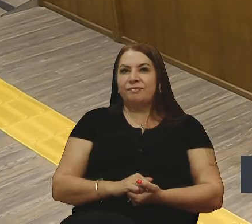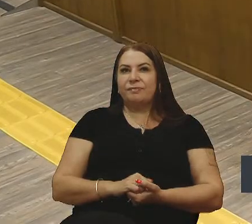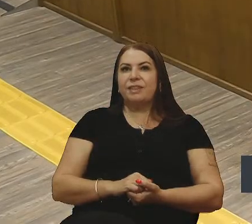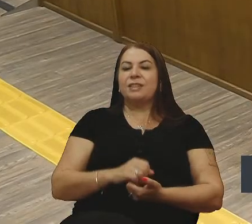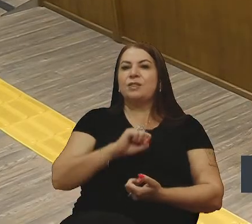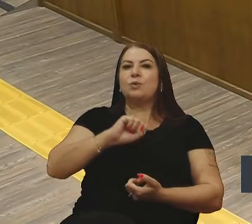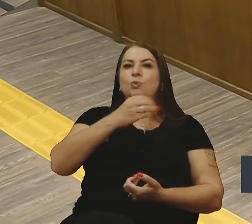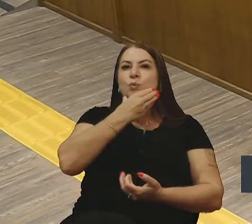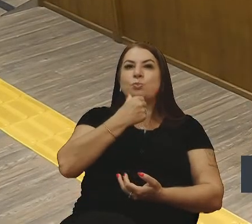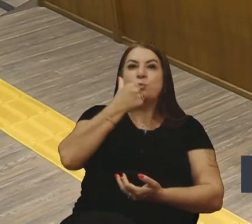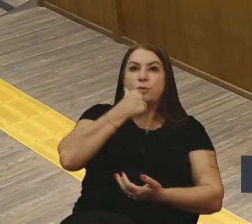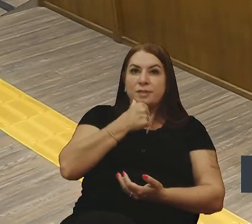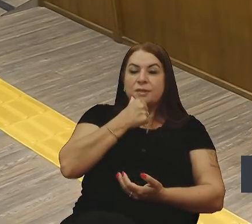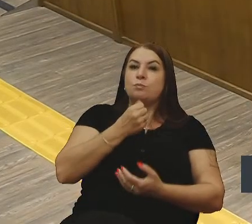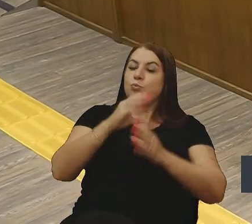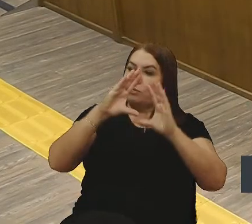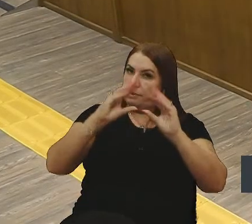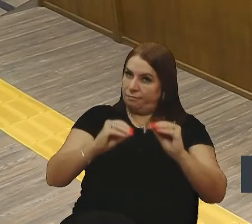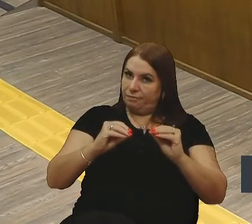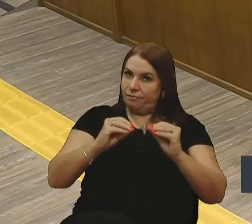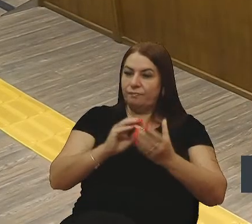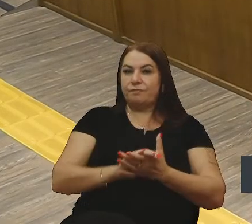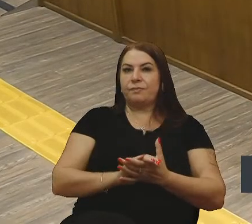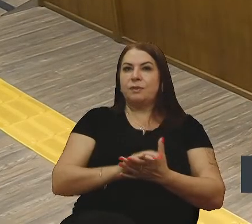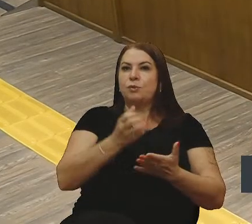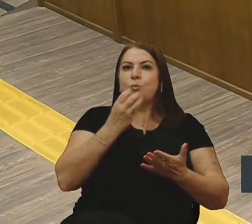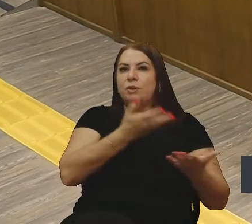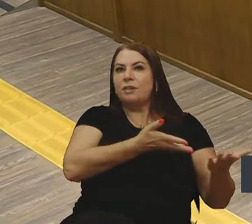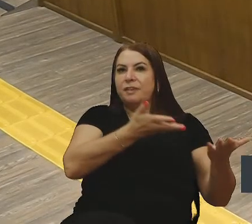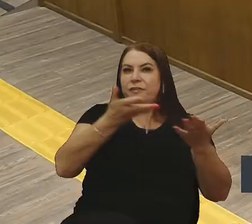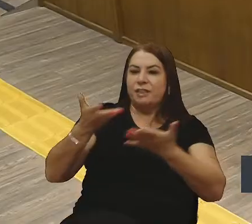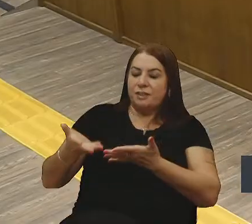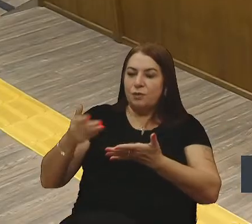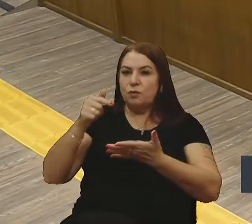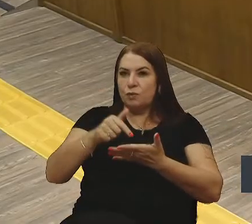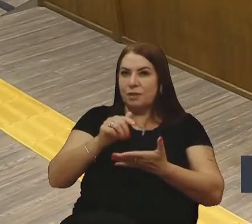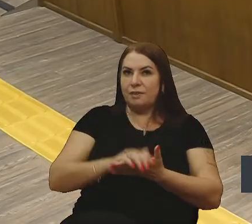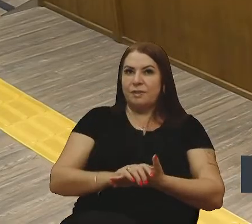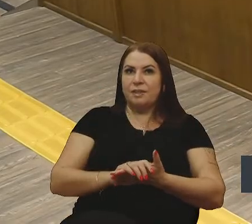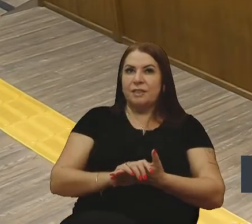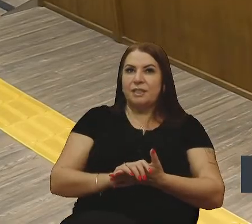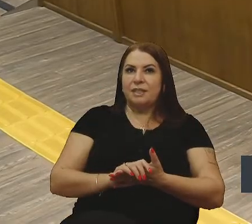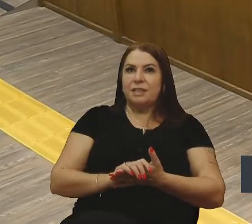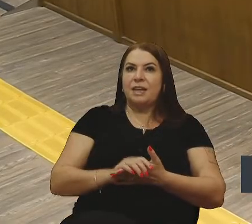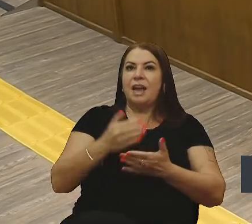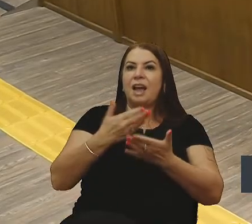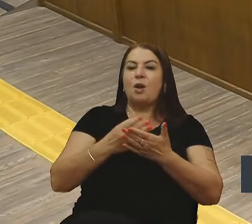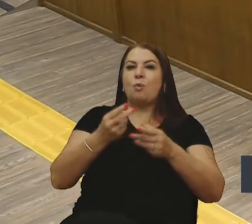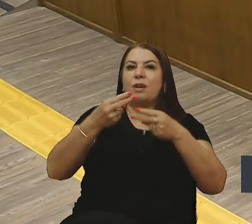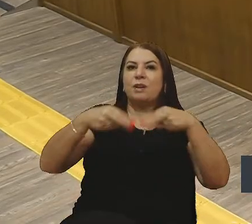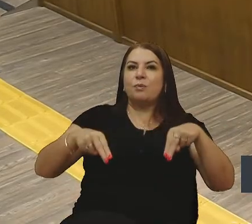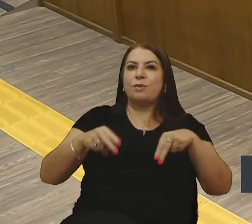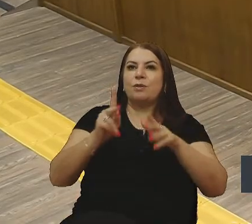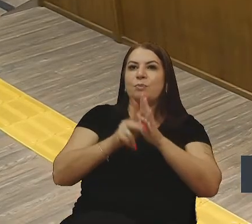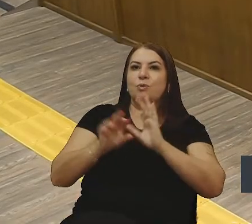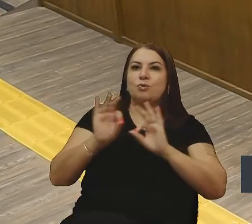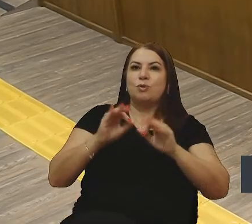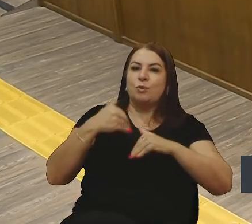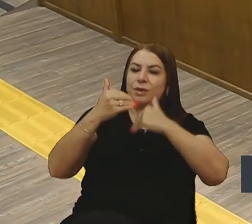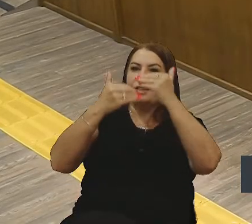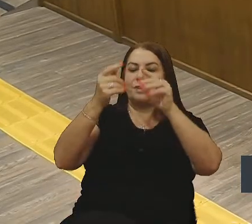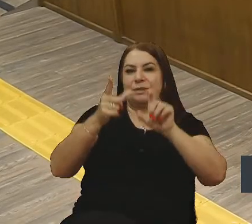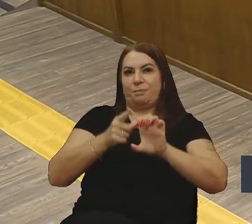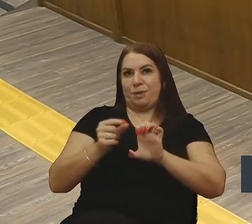Senhoras e senhores, boa noite. Sejam todos muito bem-vindos à aula inaugural do projeto Êxito